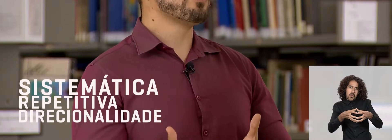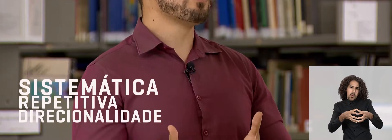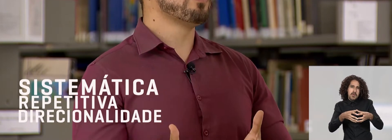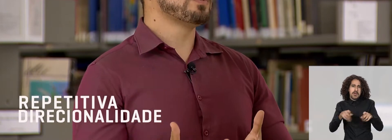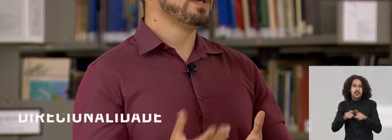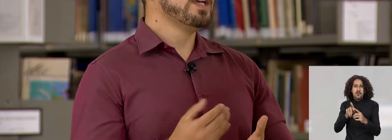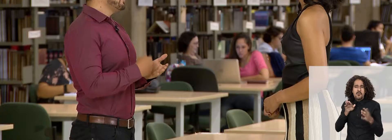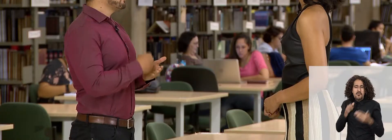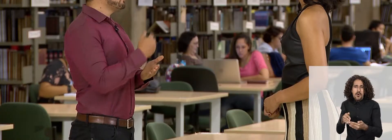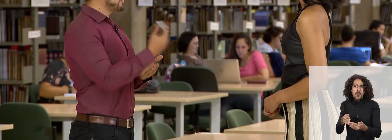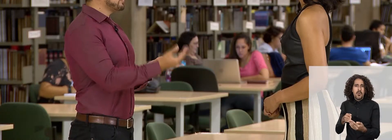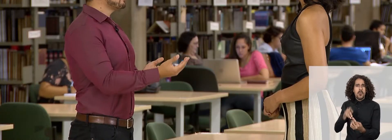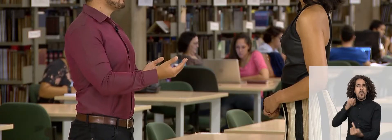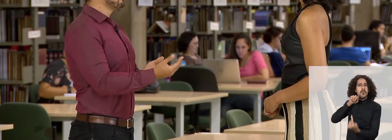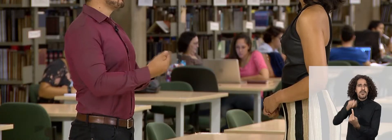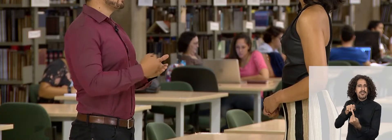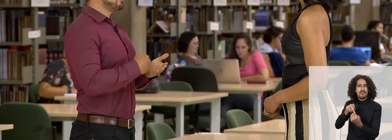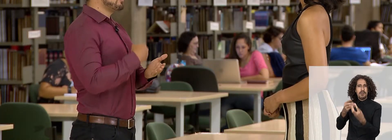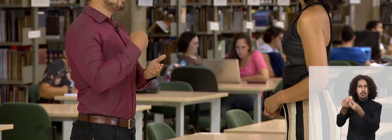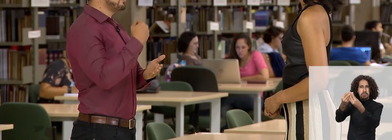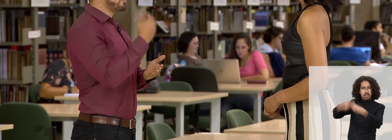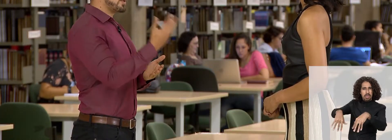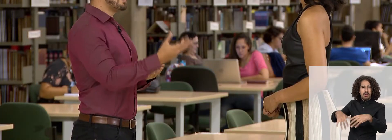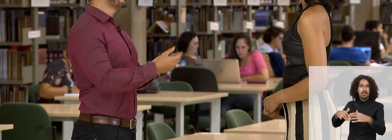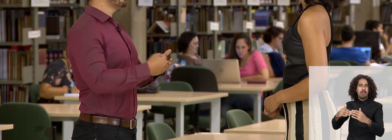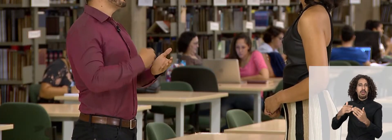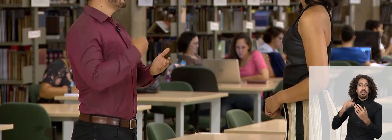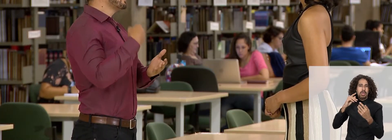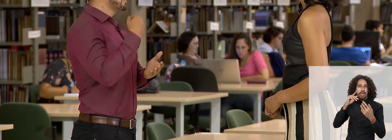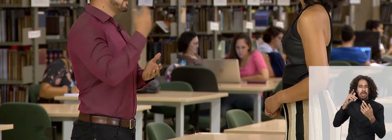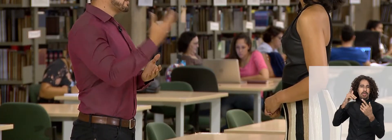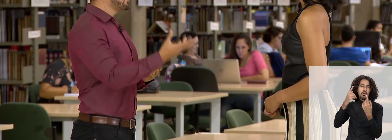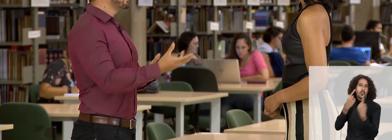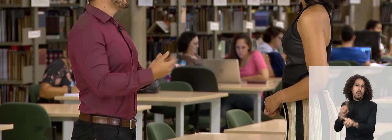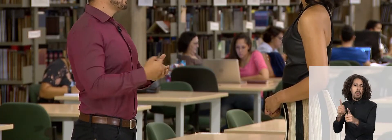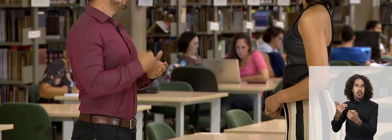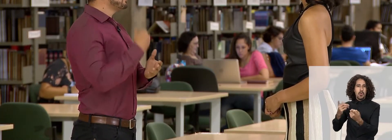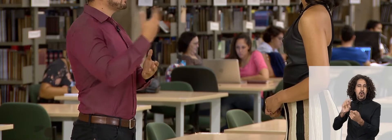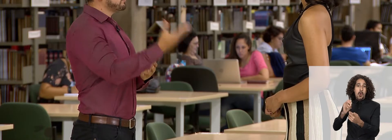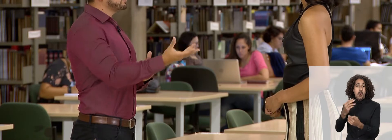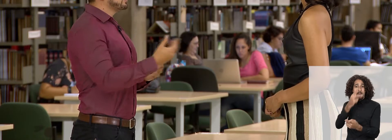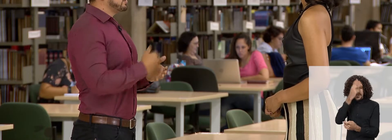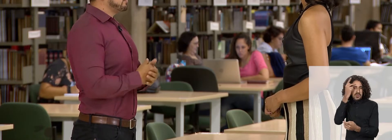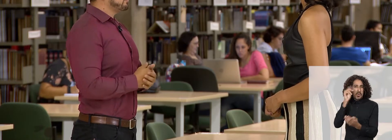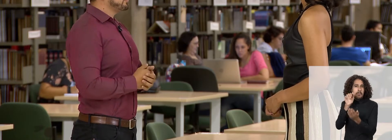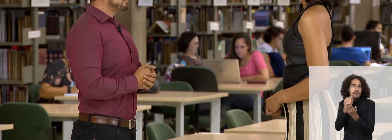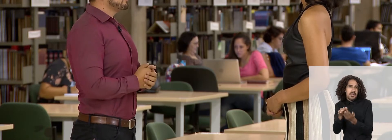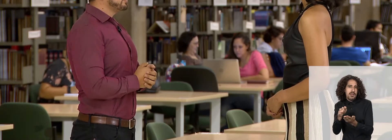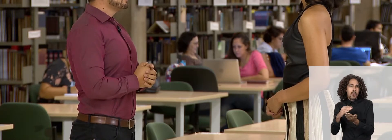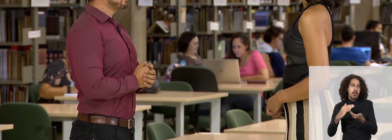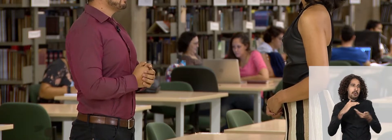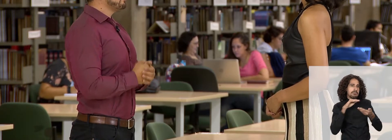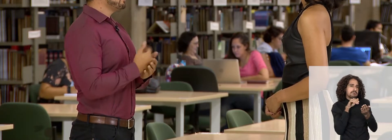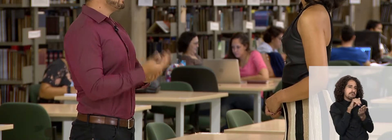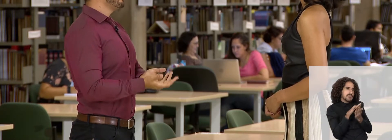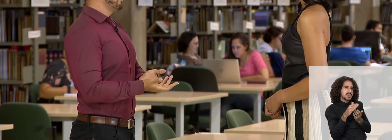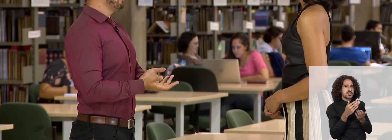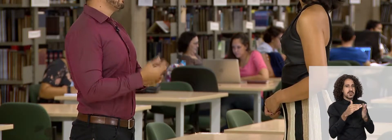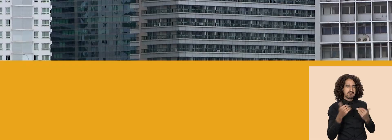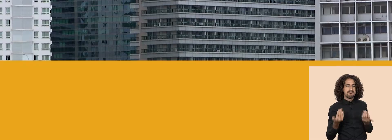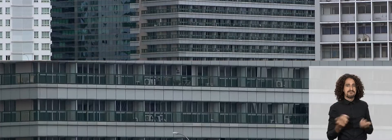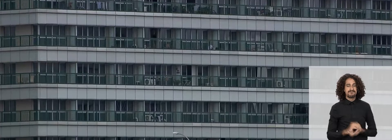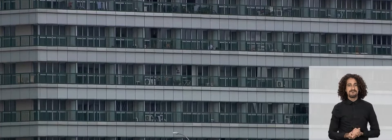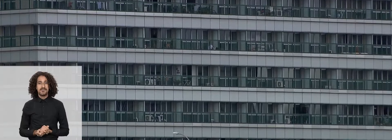a grupo de pessoas e com uma intenção, seja de desmoralizar, desestabilizar ou mesmo levar um pedido de demissão ou